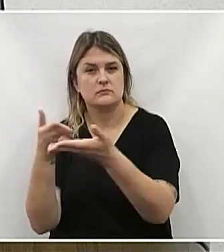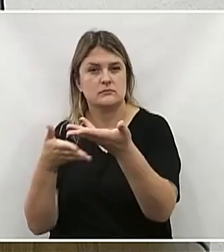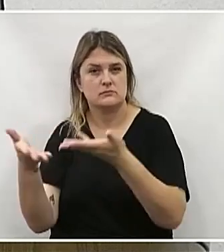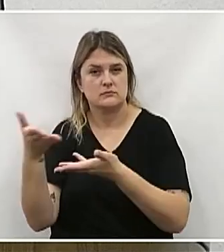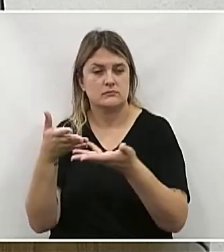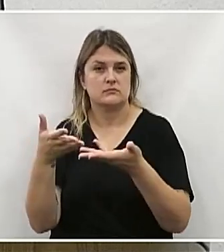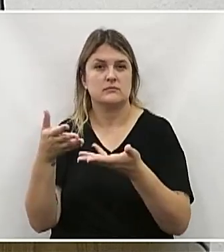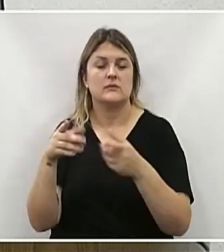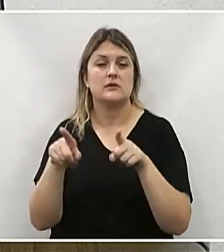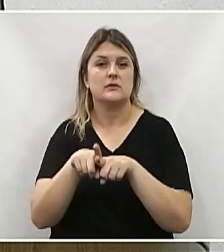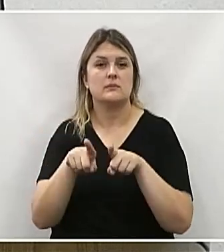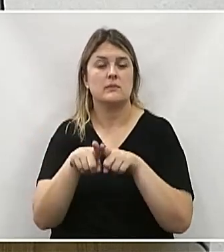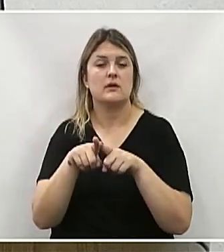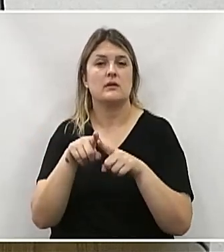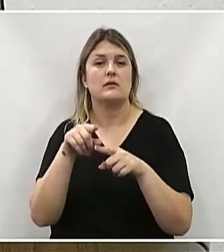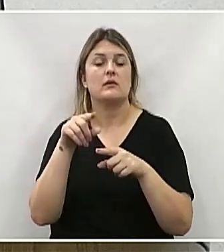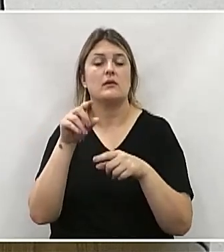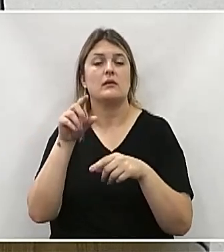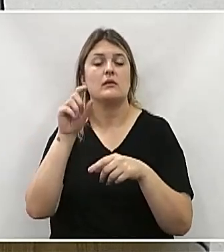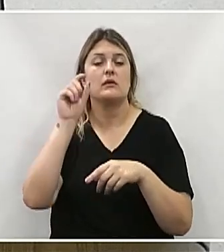esse esse atendimento